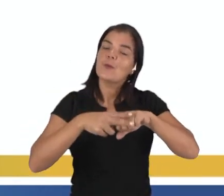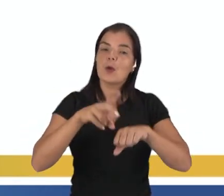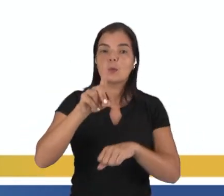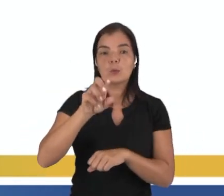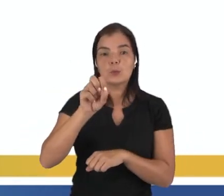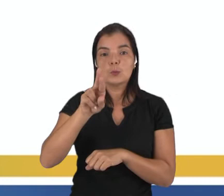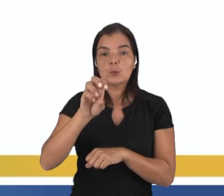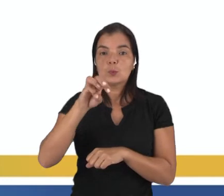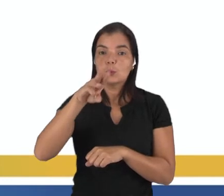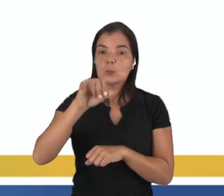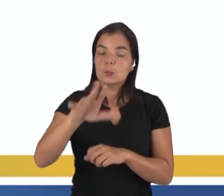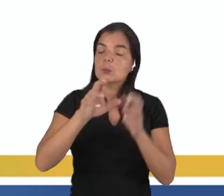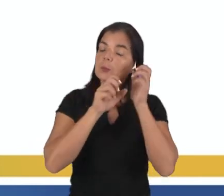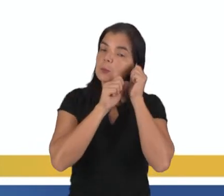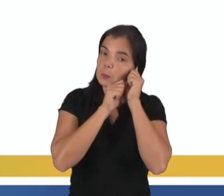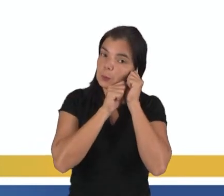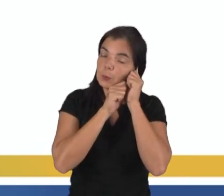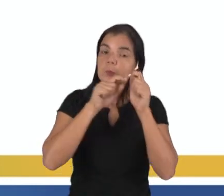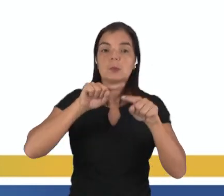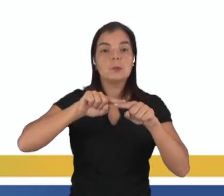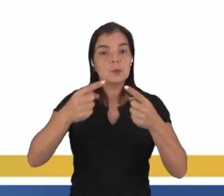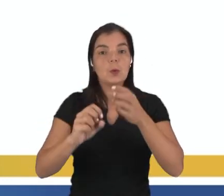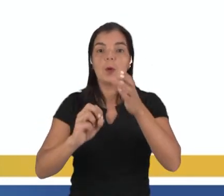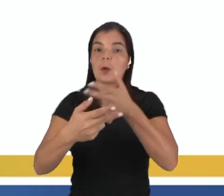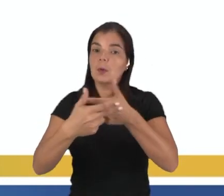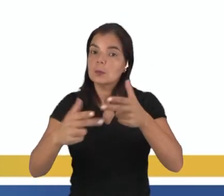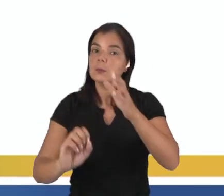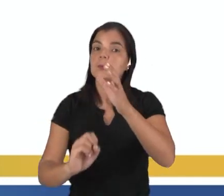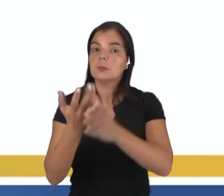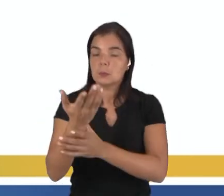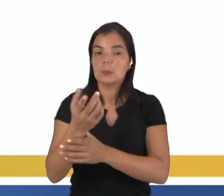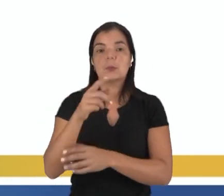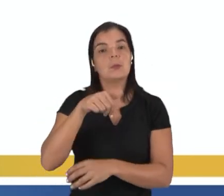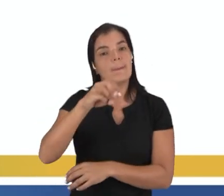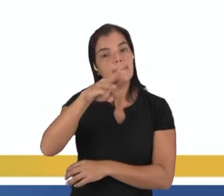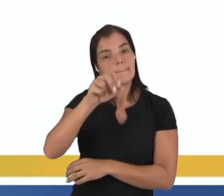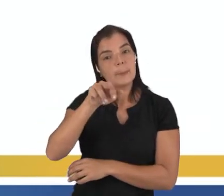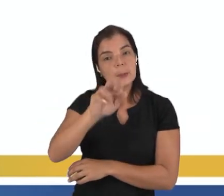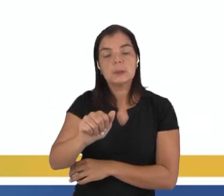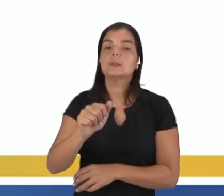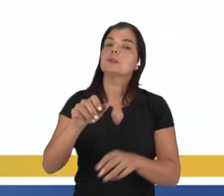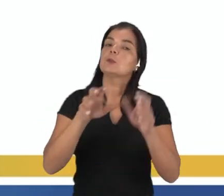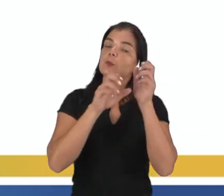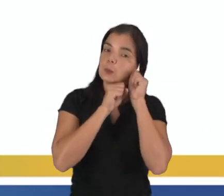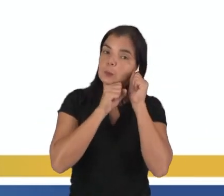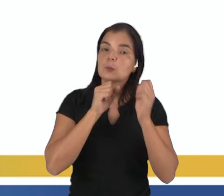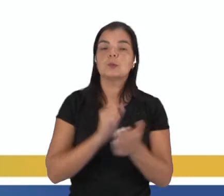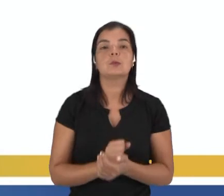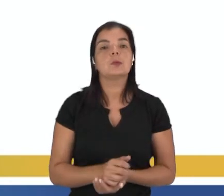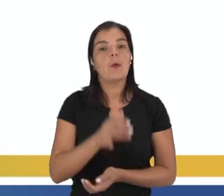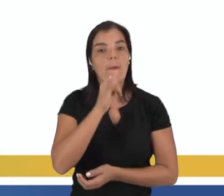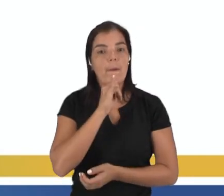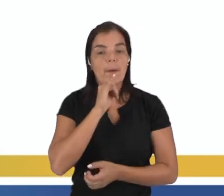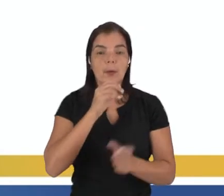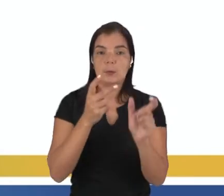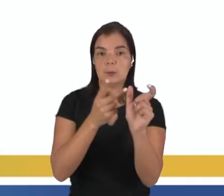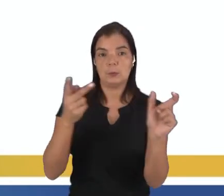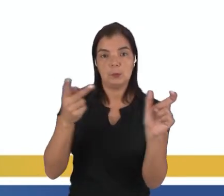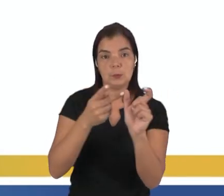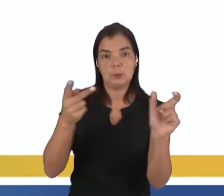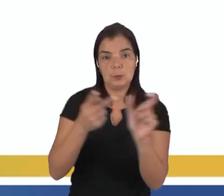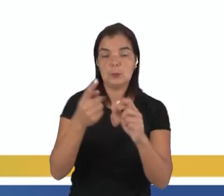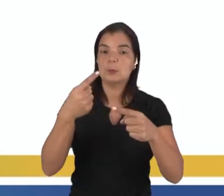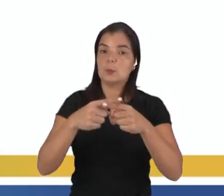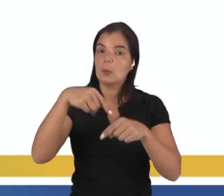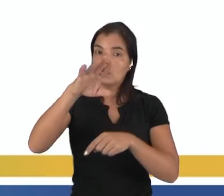dormiu, indicando uma ação, algum acontecimento. Ela dormiu. Esse é um exemplo de predicado verbal, né? Porque a